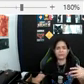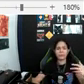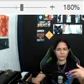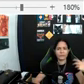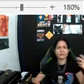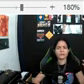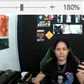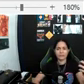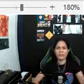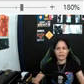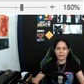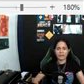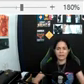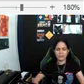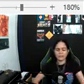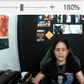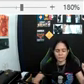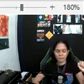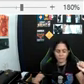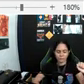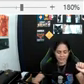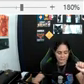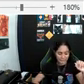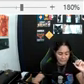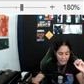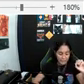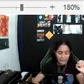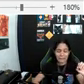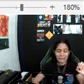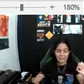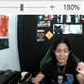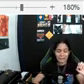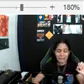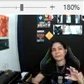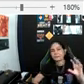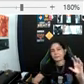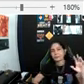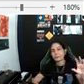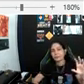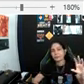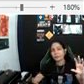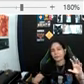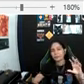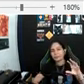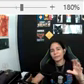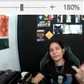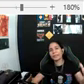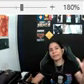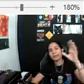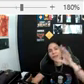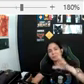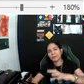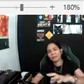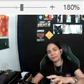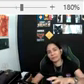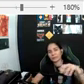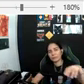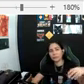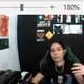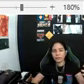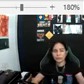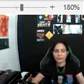atividade física pode fazer com que você, né, se desenvolva mais. Então, para evitar fatores que influenciem entre aqueles